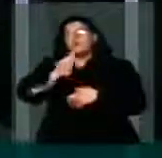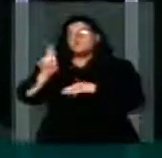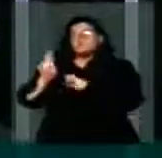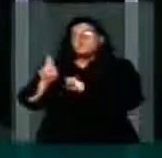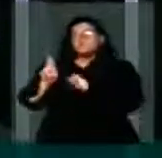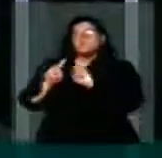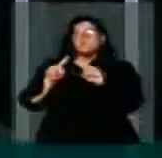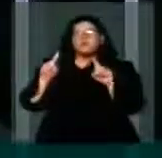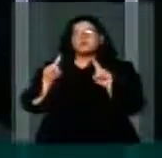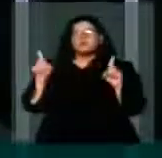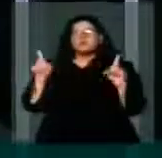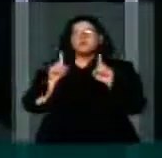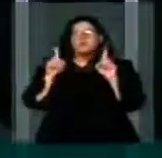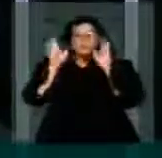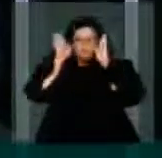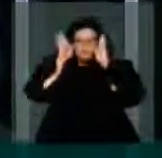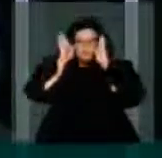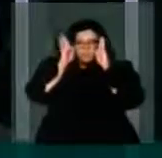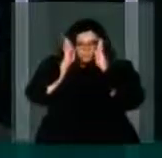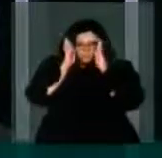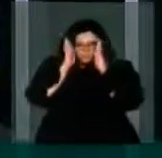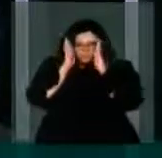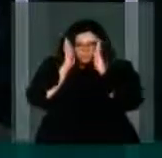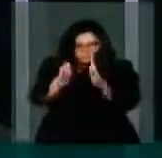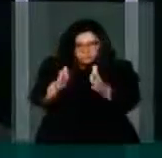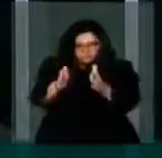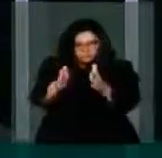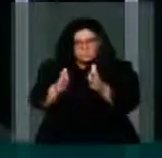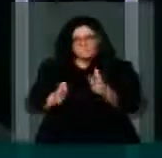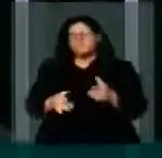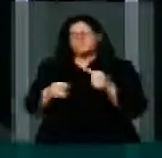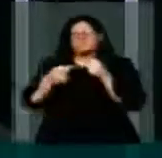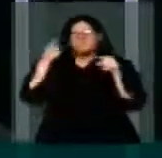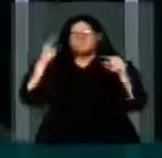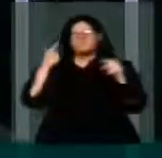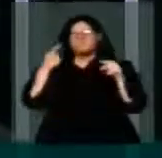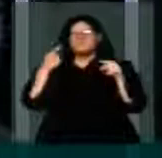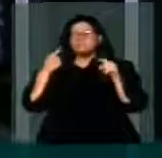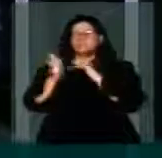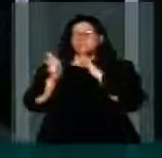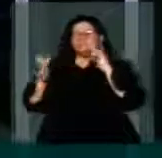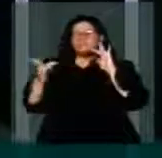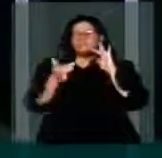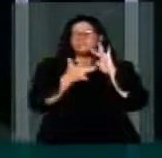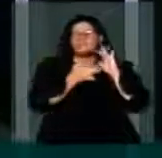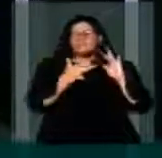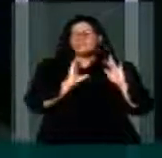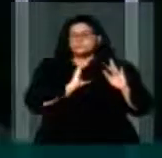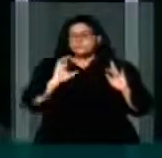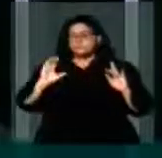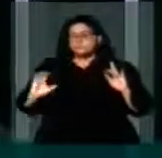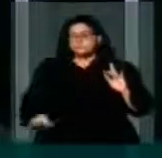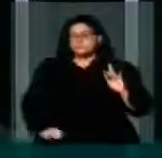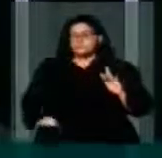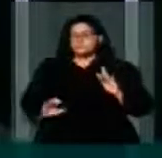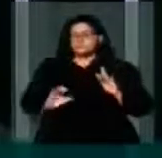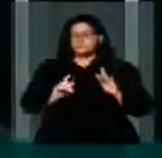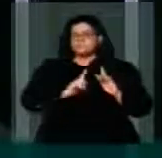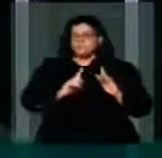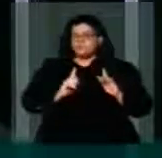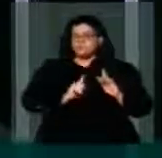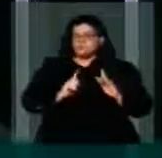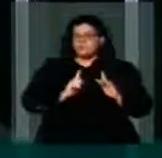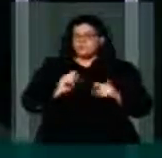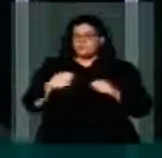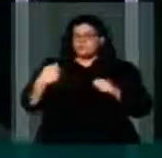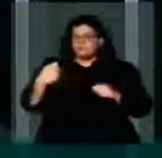os primeiros alienados, porque não tem nada que ver uma coisa com a outra. Jesus Cristo, ele se encarnou no ventre da Virgem Maria e ele se fez